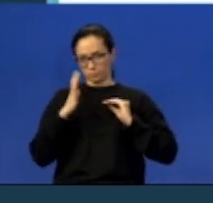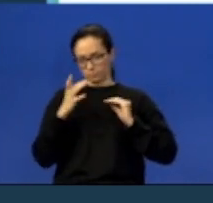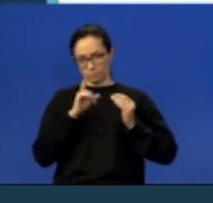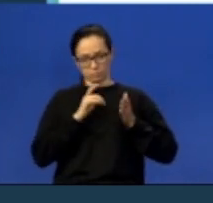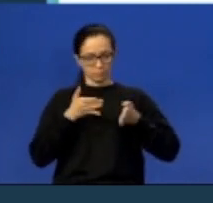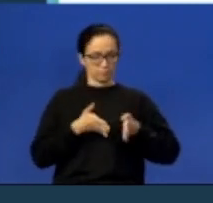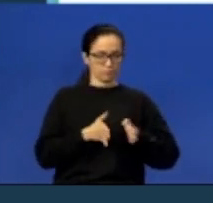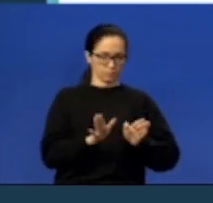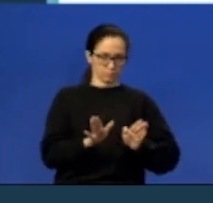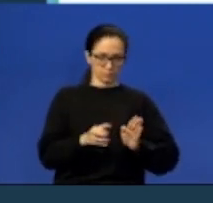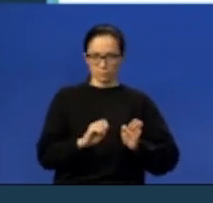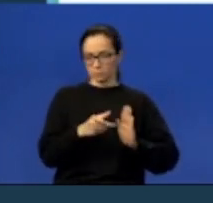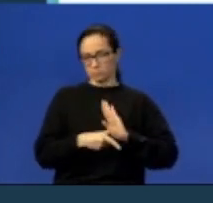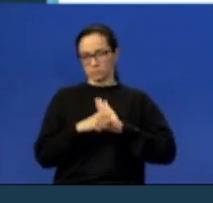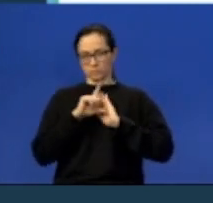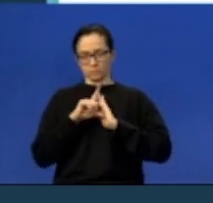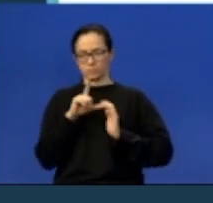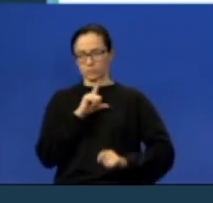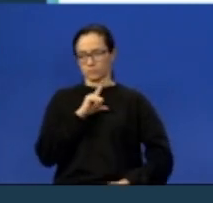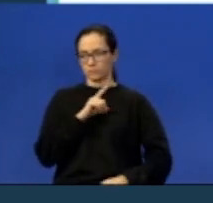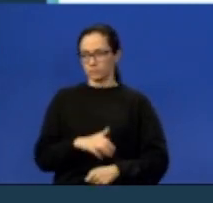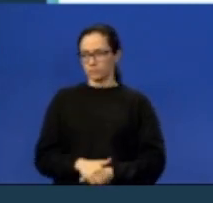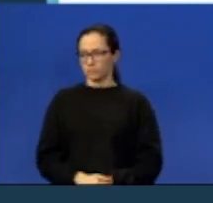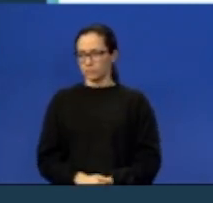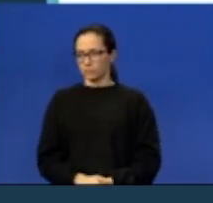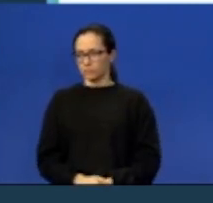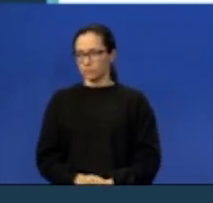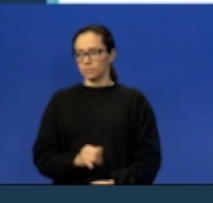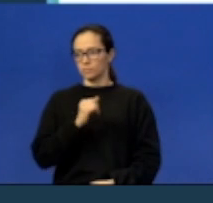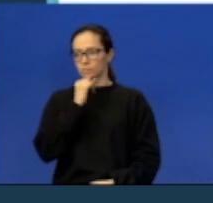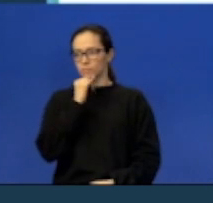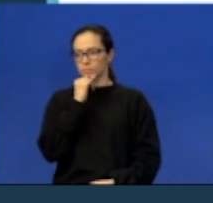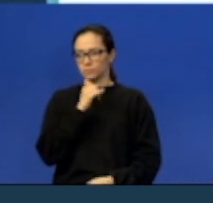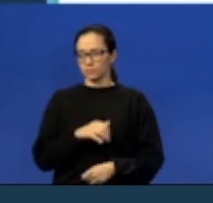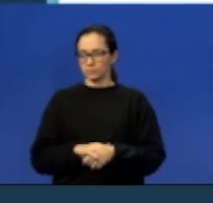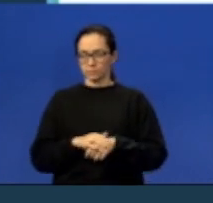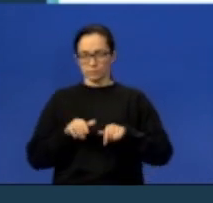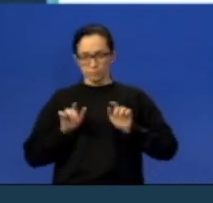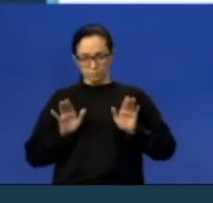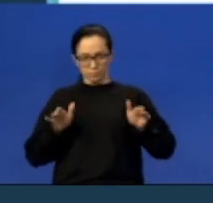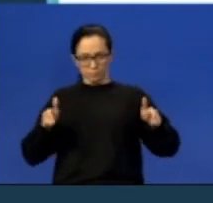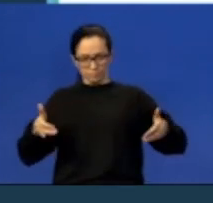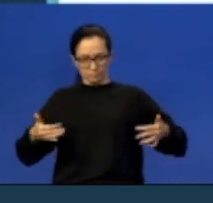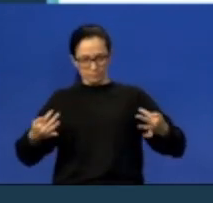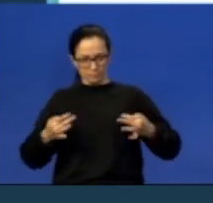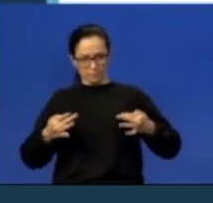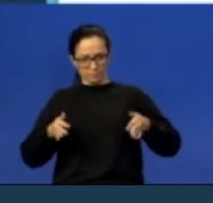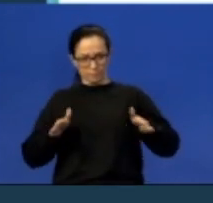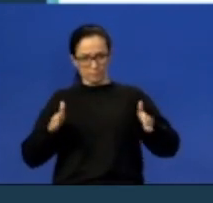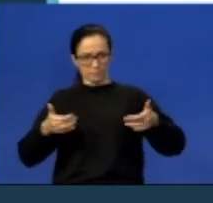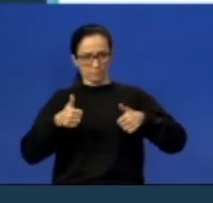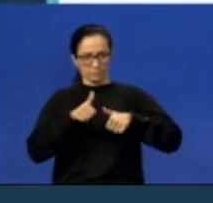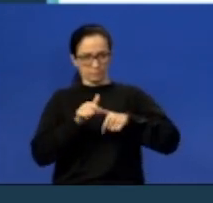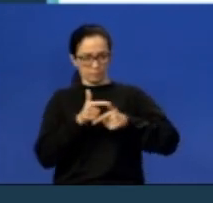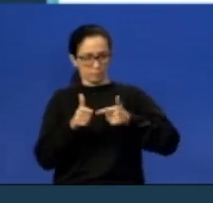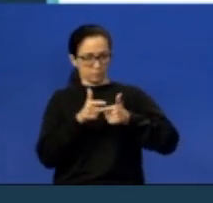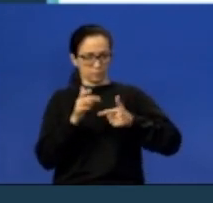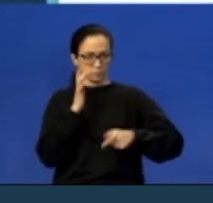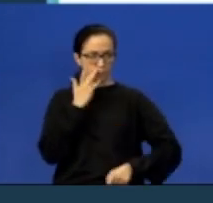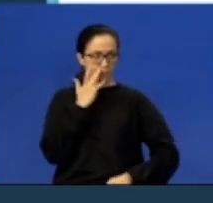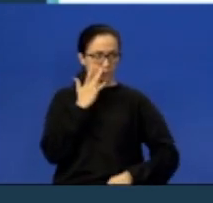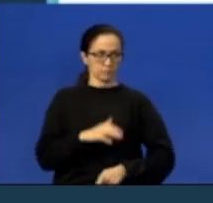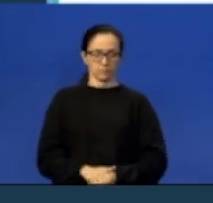o nascimento, e um exemplo disso seria, por exemplo, a luxação congênita de quadril. E por último, a gente tem as